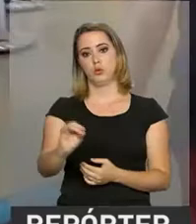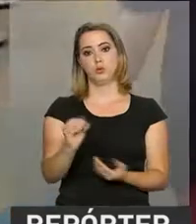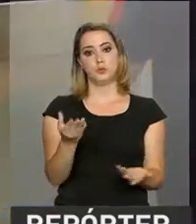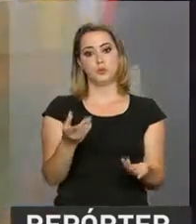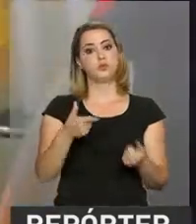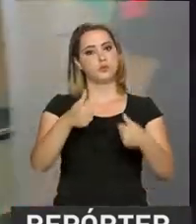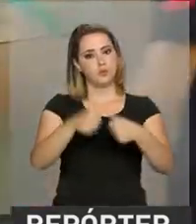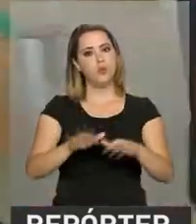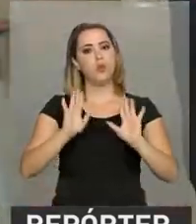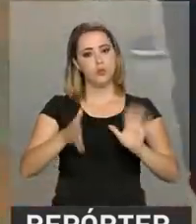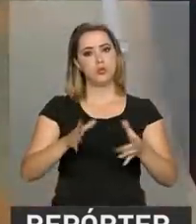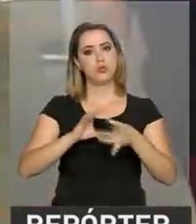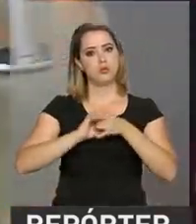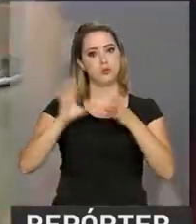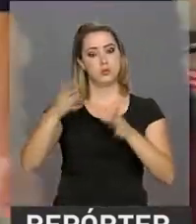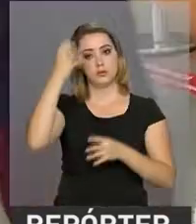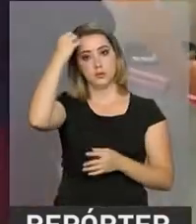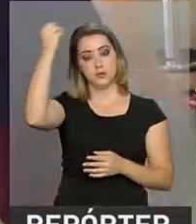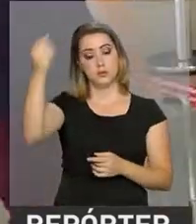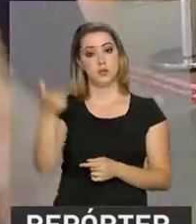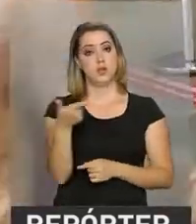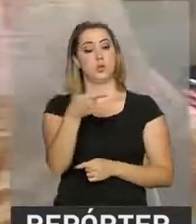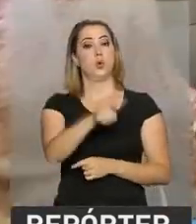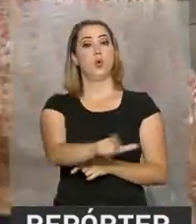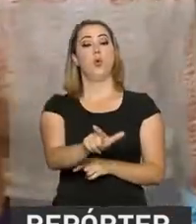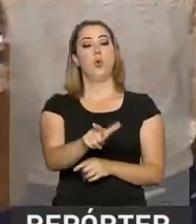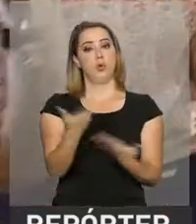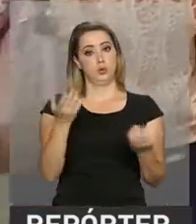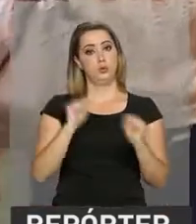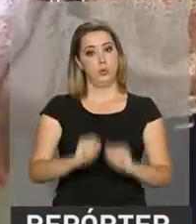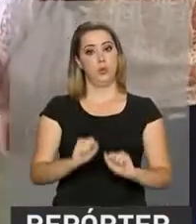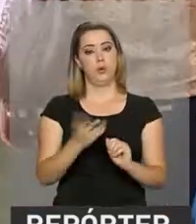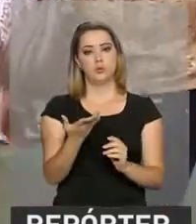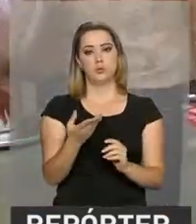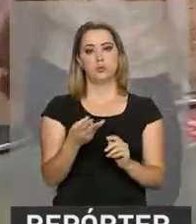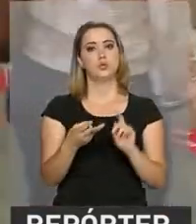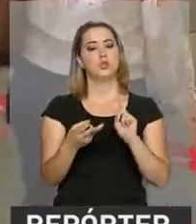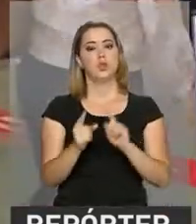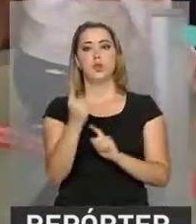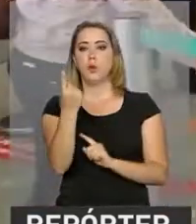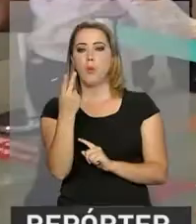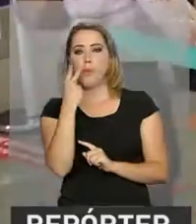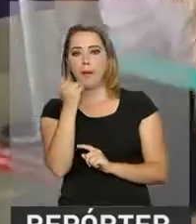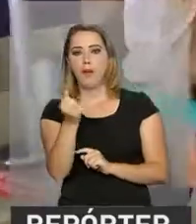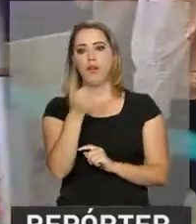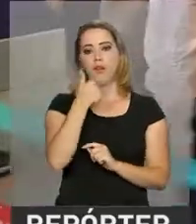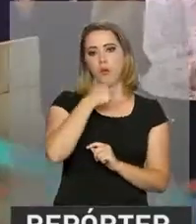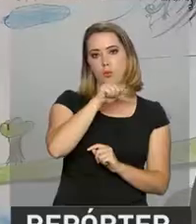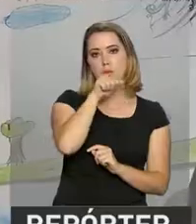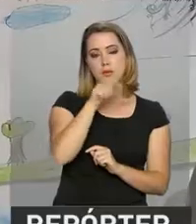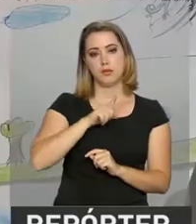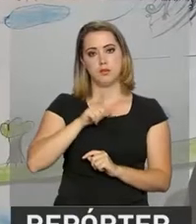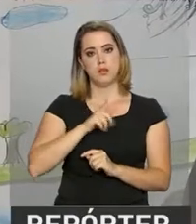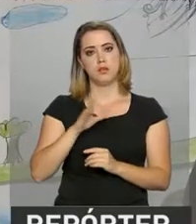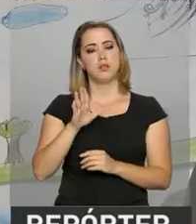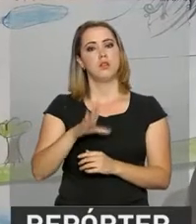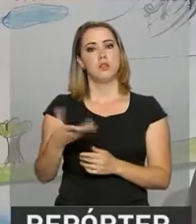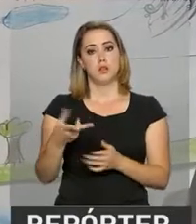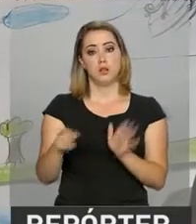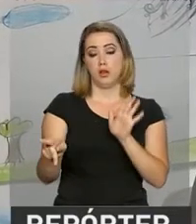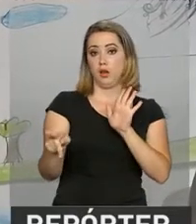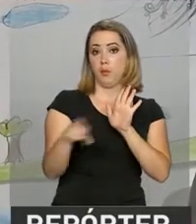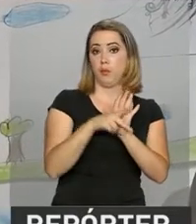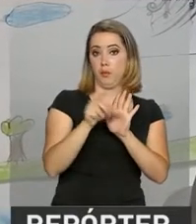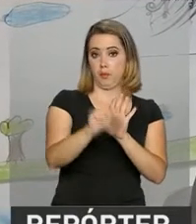disso, já está autorizada a viagem. Outro caso é um dos pais que detém a guarda daquela criança ou adolescente. Será necessário